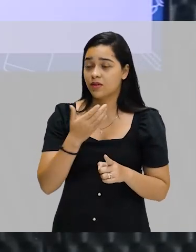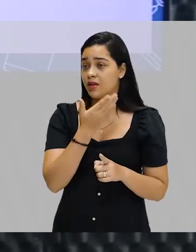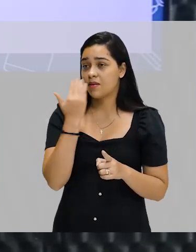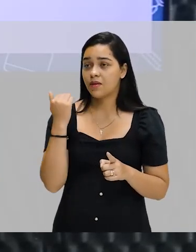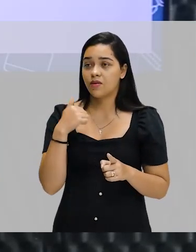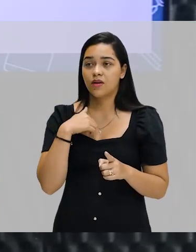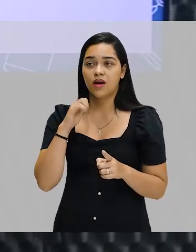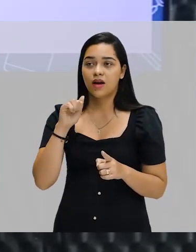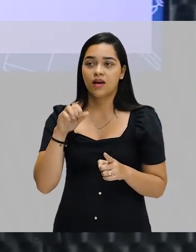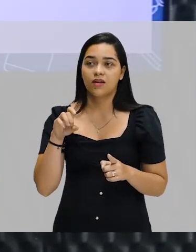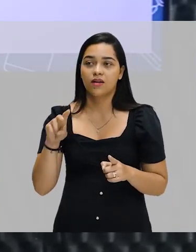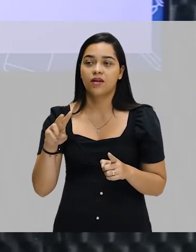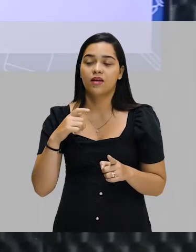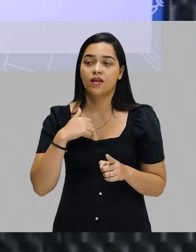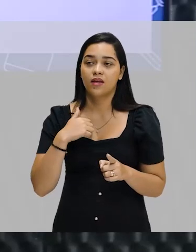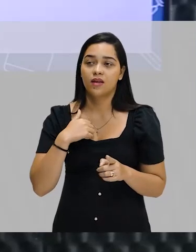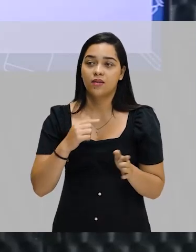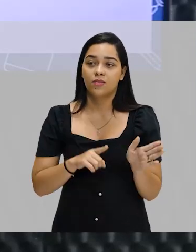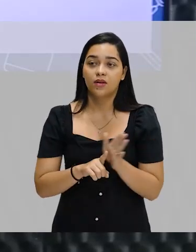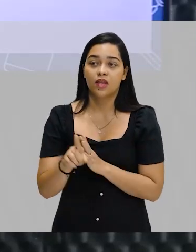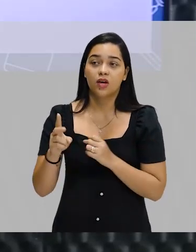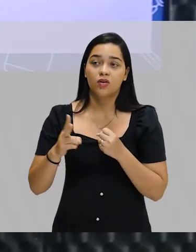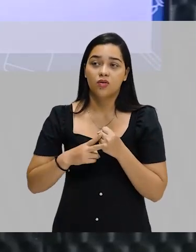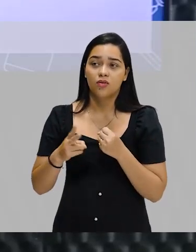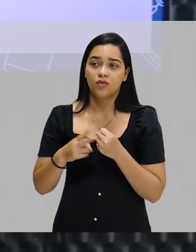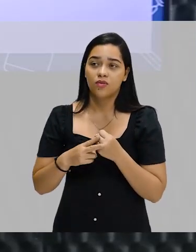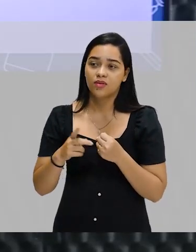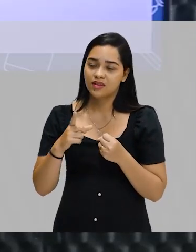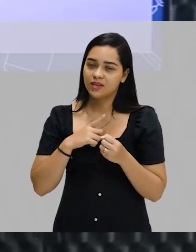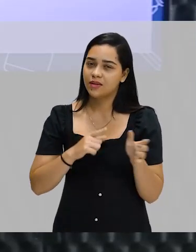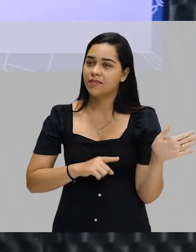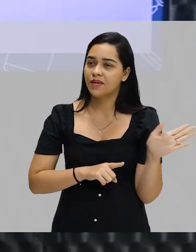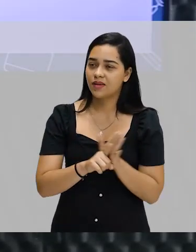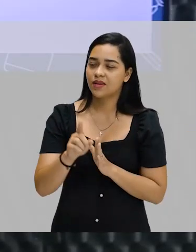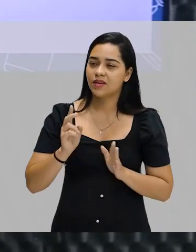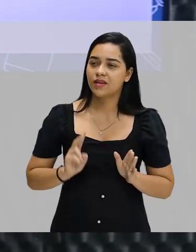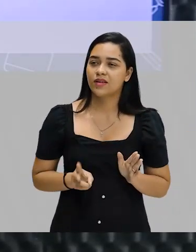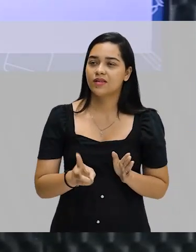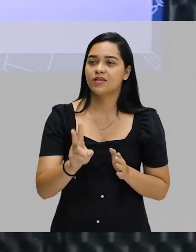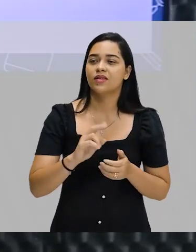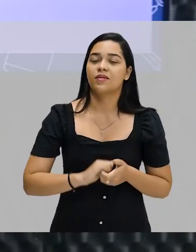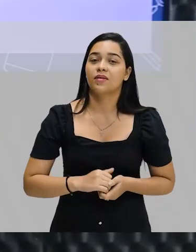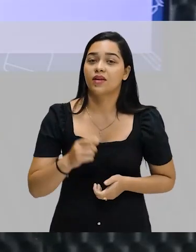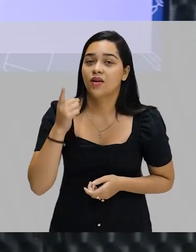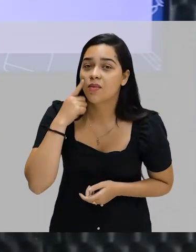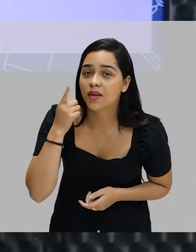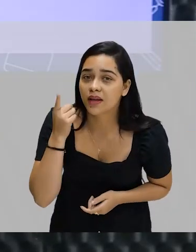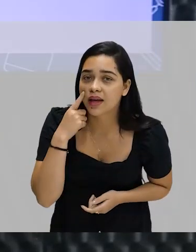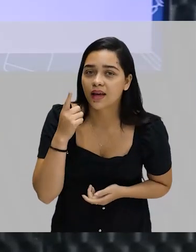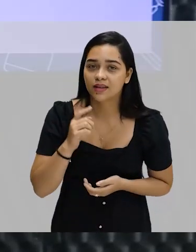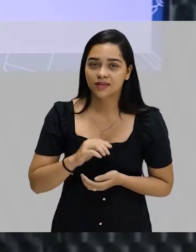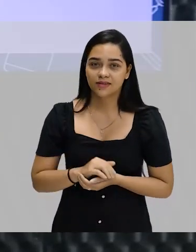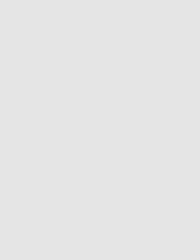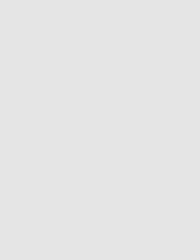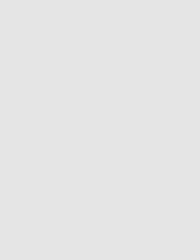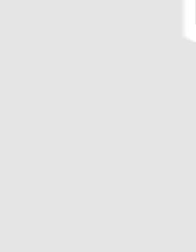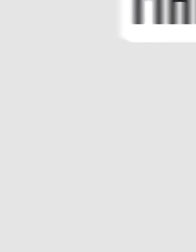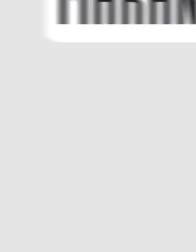com um advérbio, eu vou terminar com um verbo, fazendo a pergunta que eu faço sempre: compliquei?